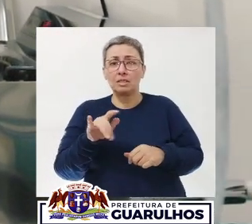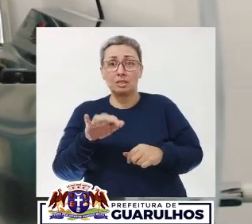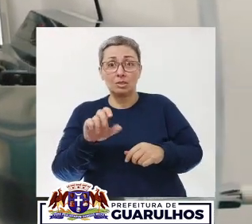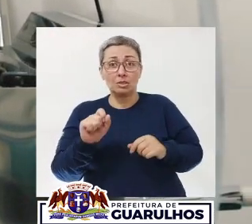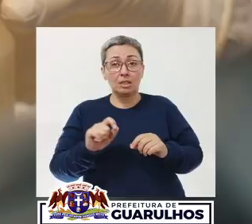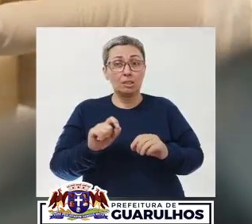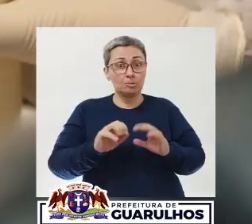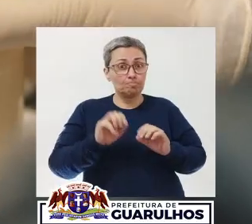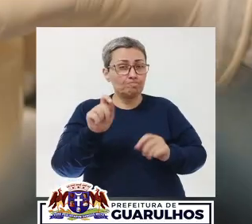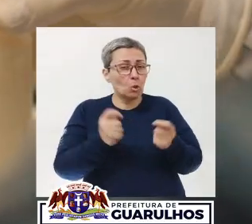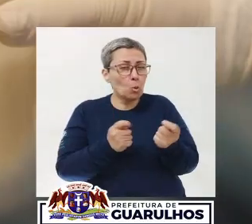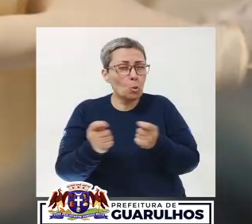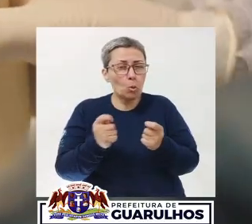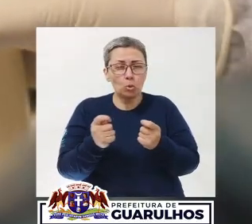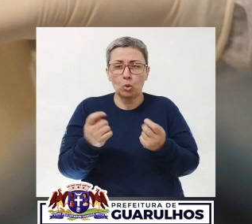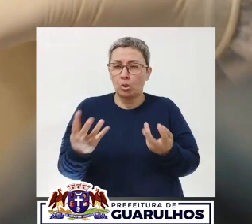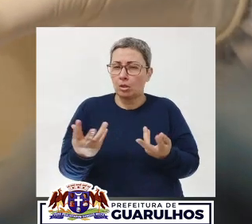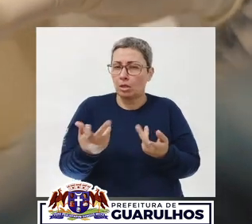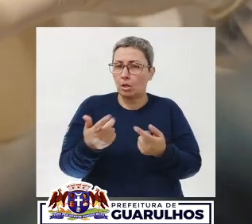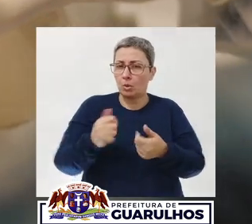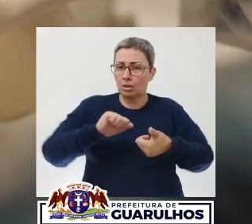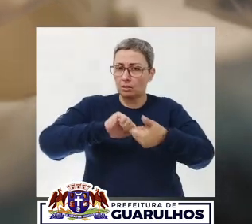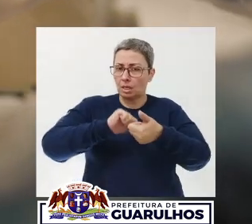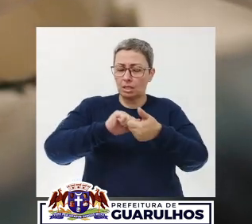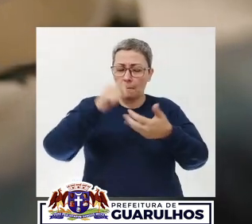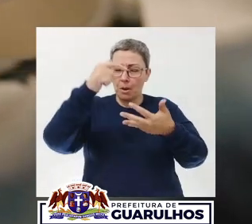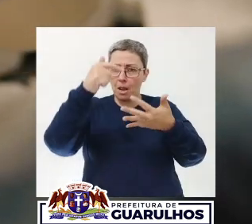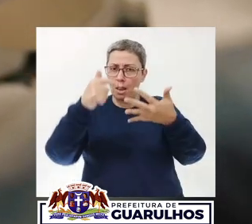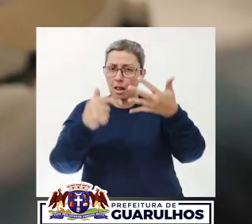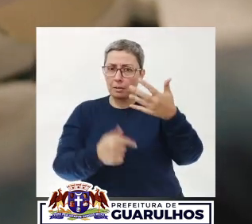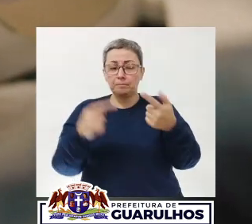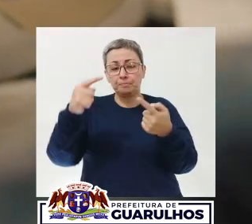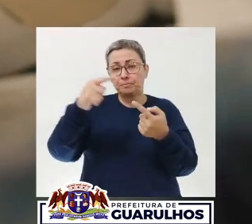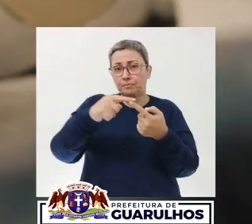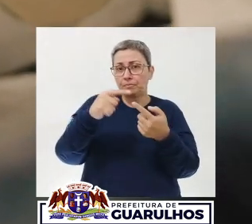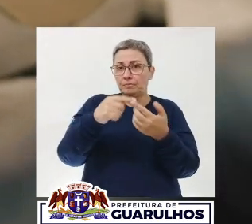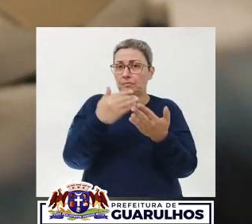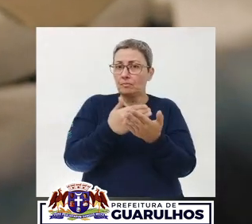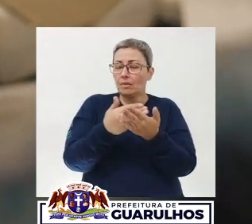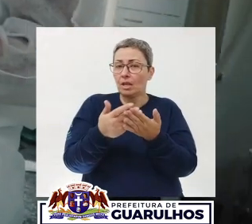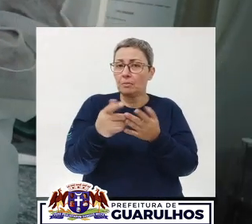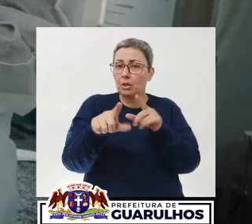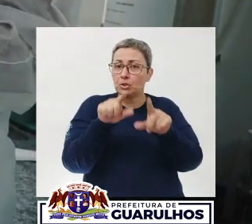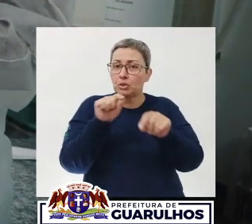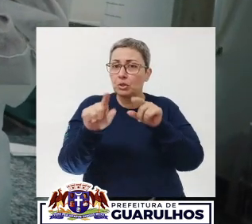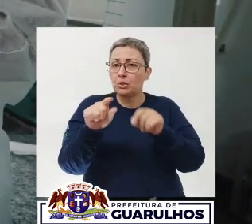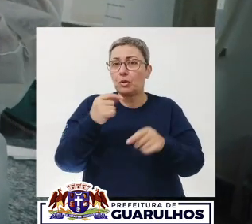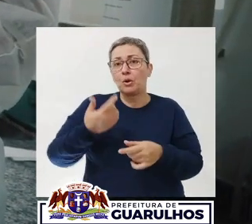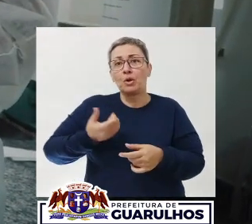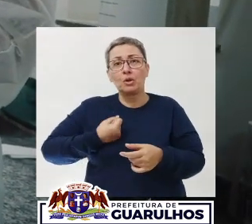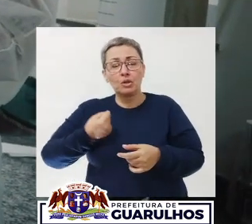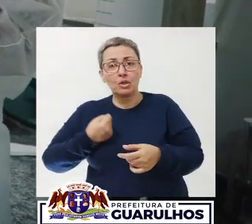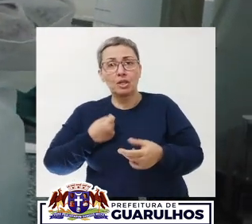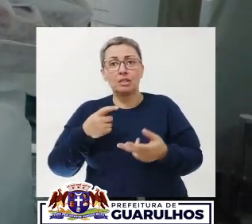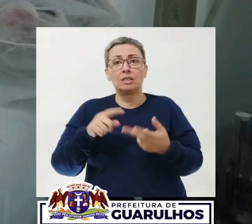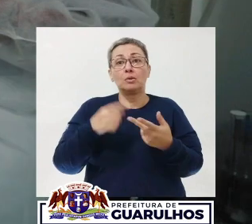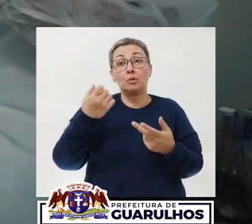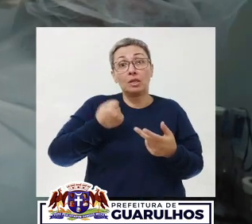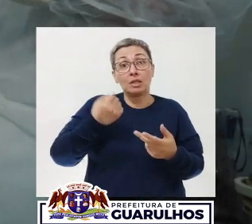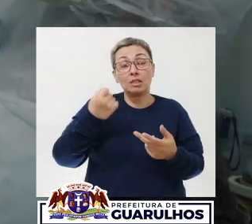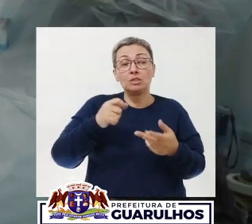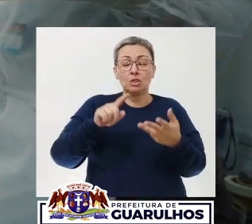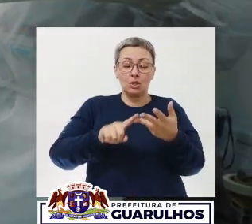processo de pasteurização, ele é um rigoroso controle de qualidade que tem várias etapas. Então, primeiro ele começa com a seleção dos